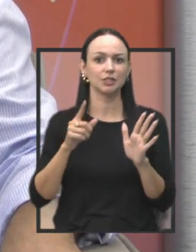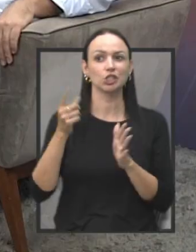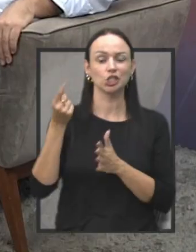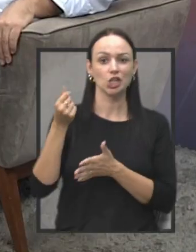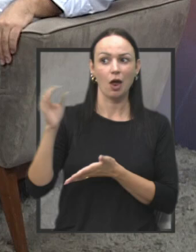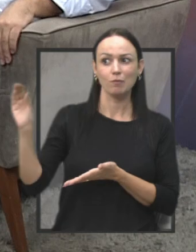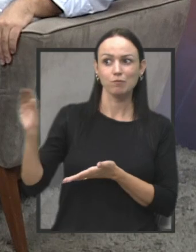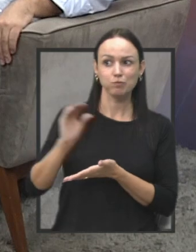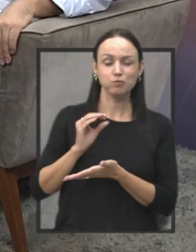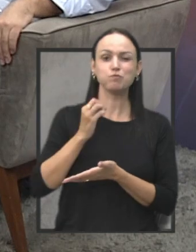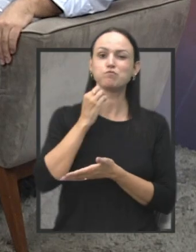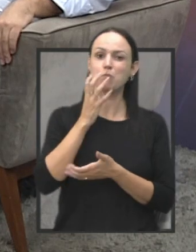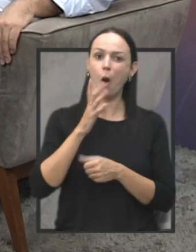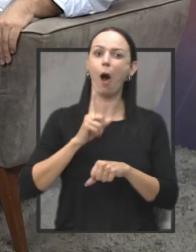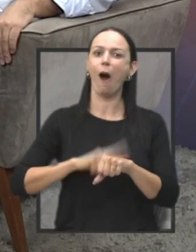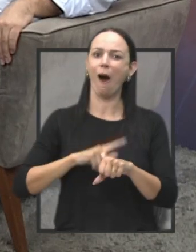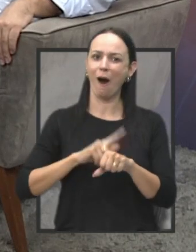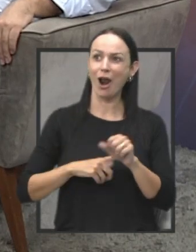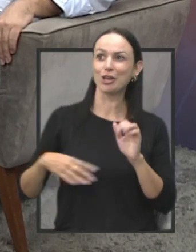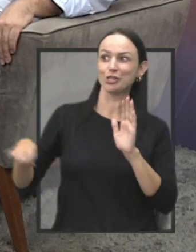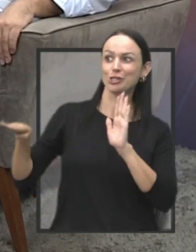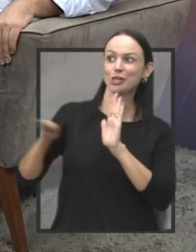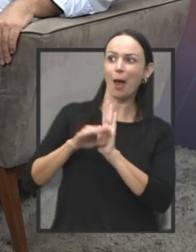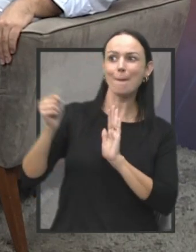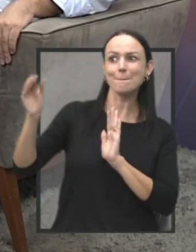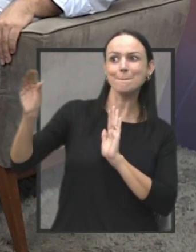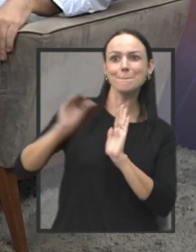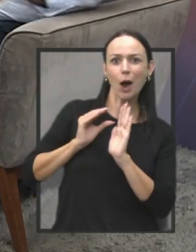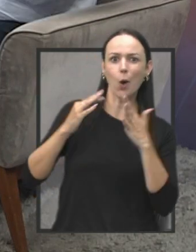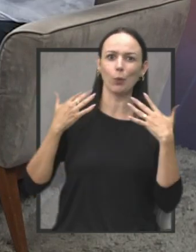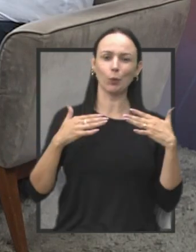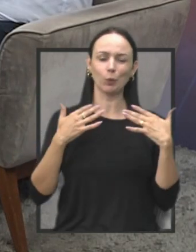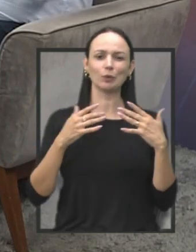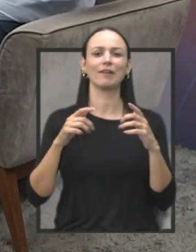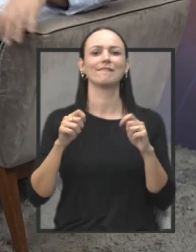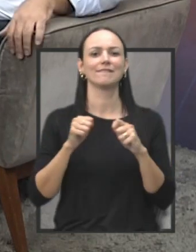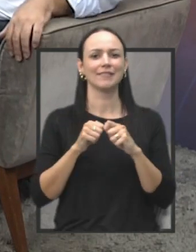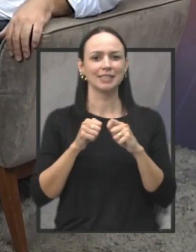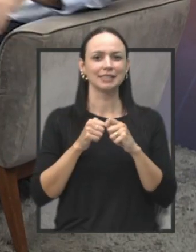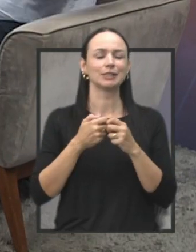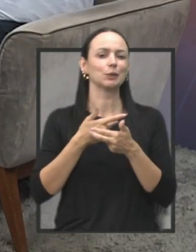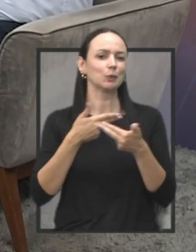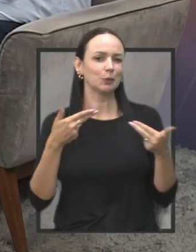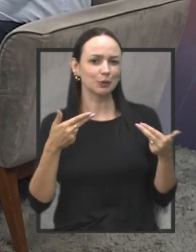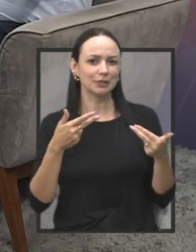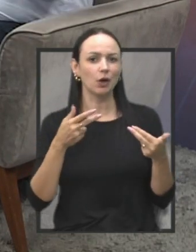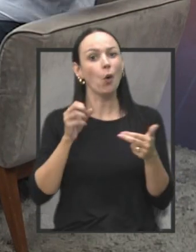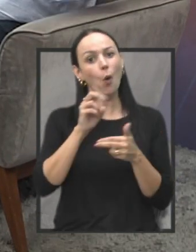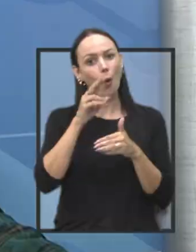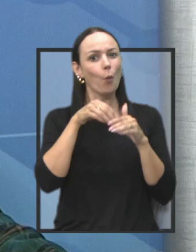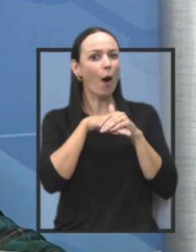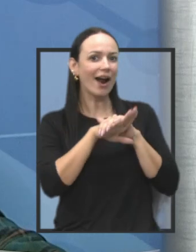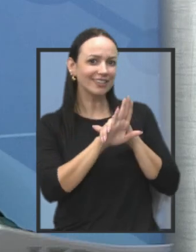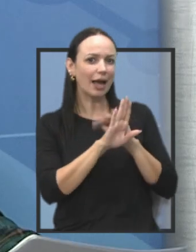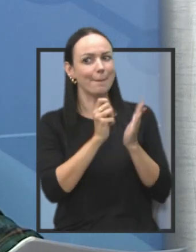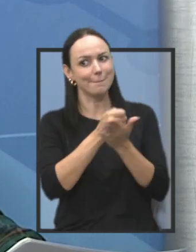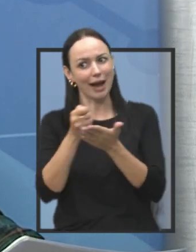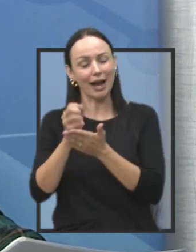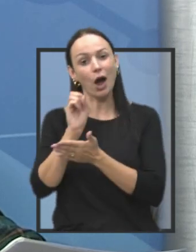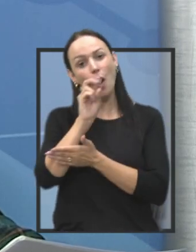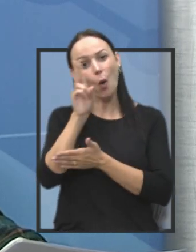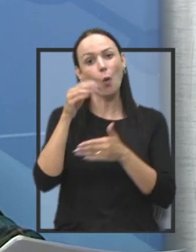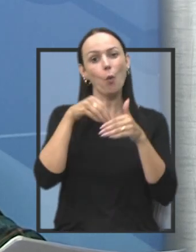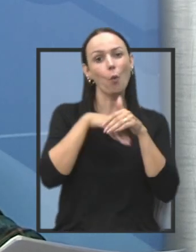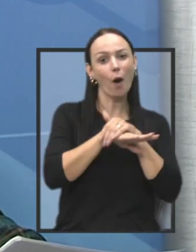boa hora. Em boa hora quando chega, né, Júnior? Exatamente, para poder suprir as necessidades ou então guardar. Exatamente, né? Uma reserva